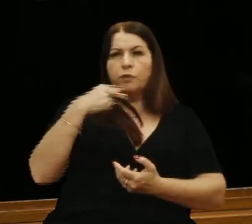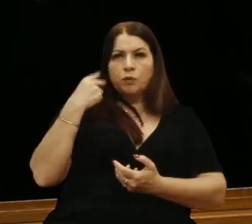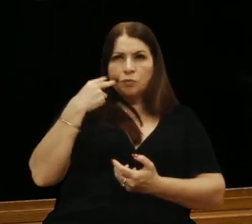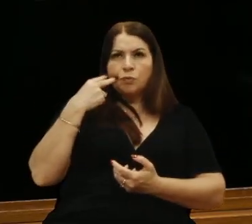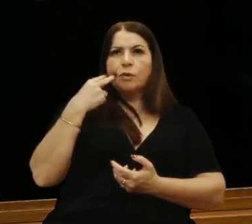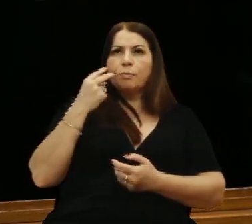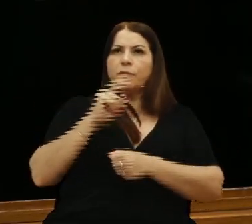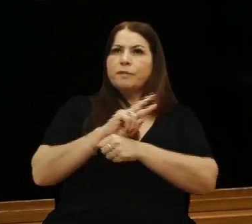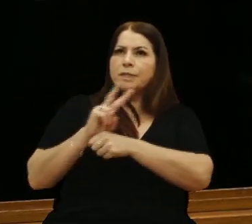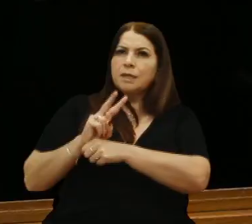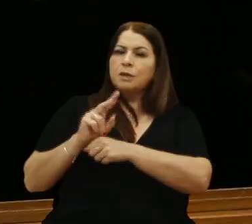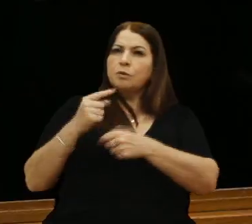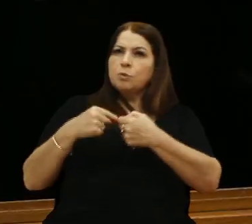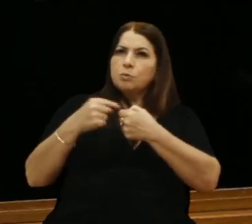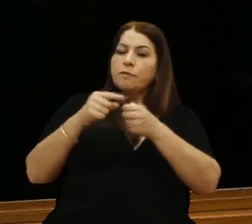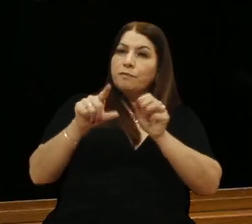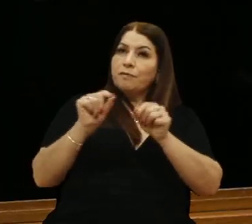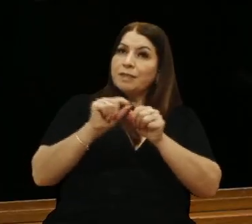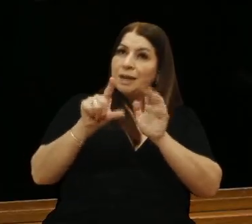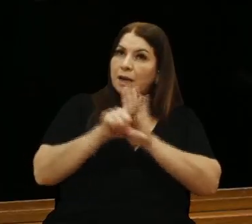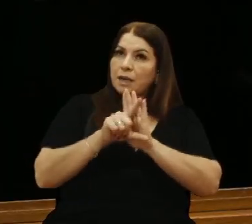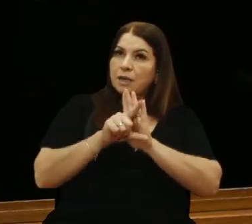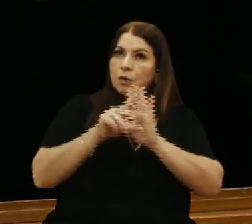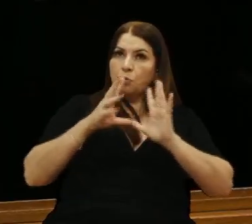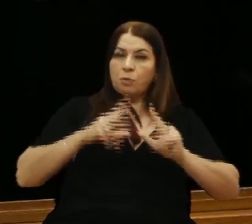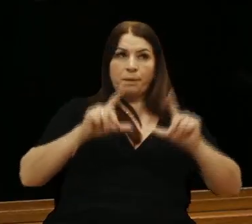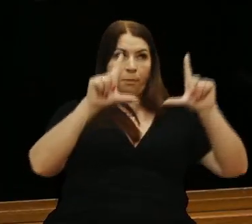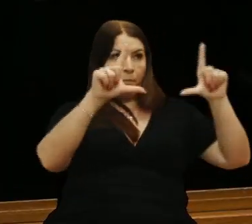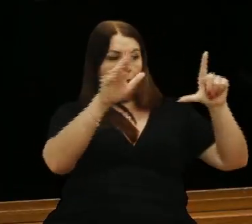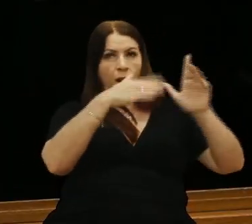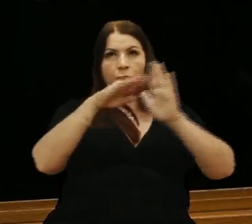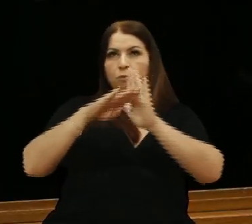para fiscalizar o município e fazer leis. Eu não limpo placas, não